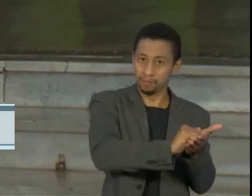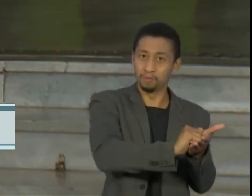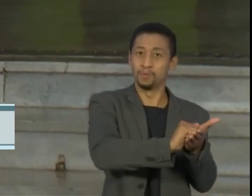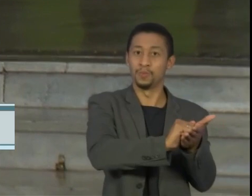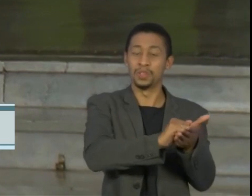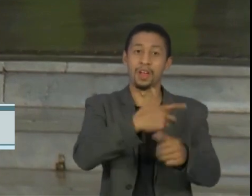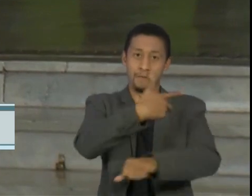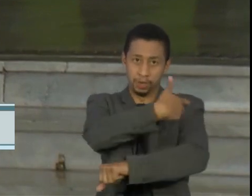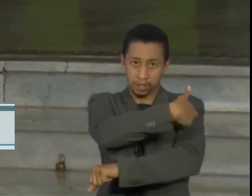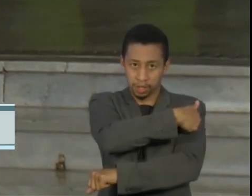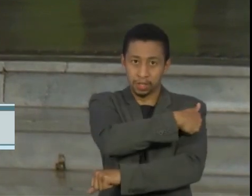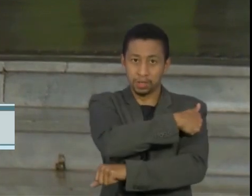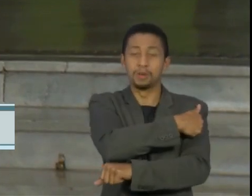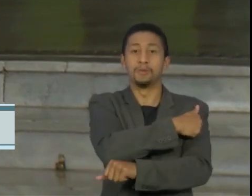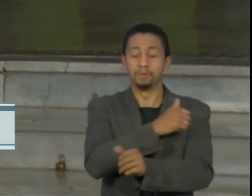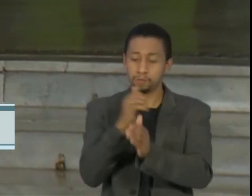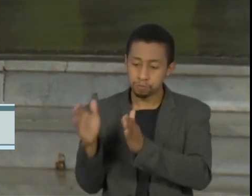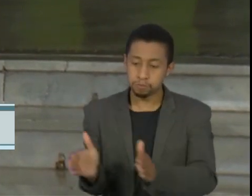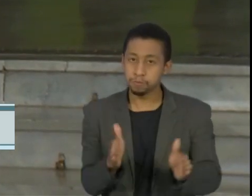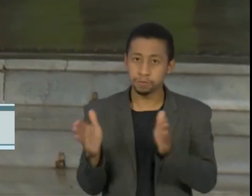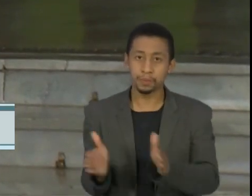na sequência, a vacinação.